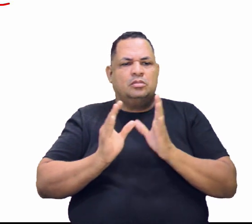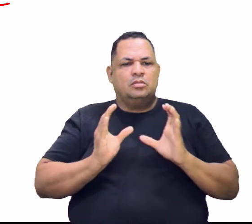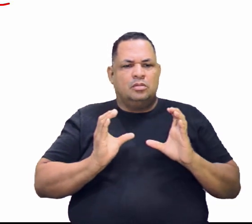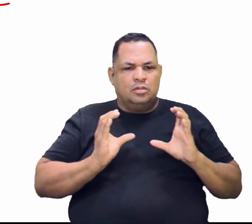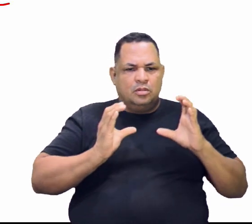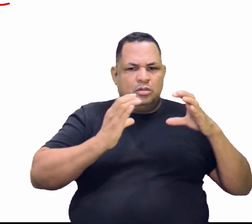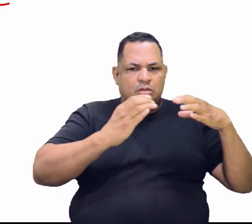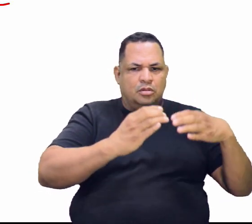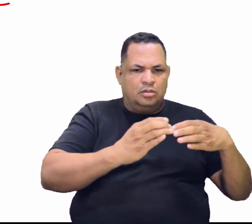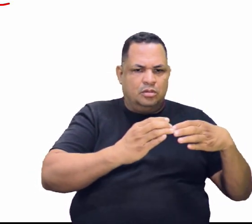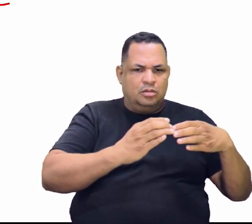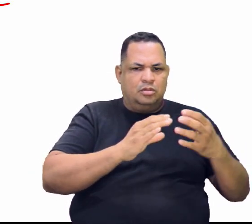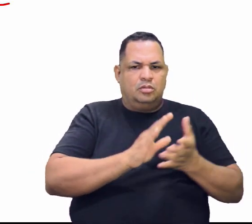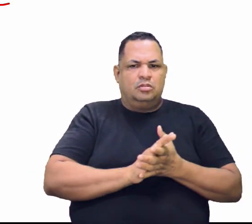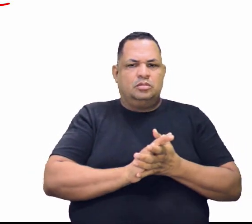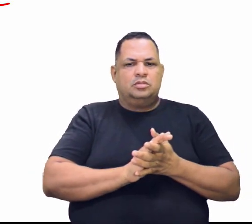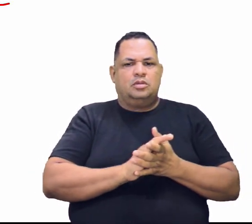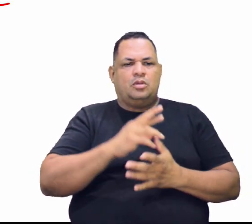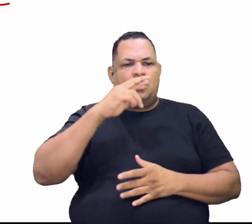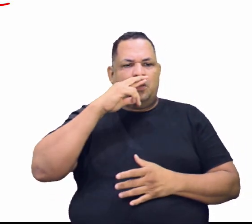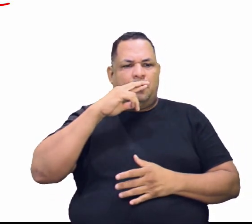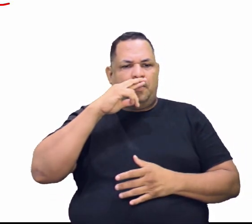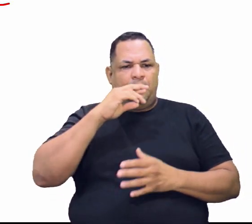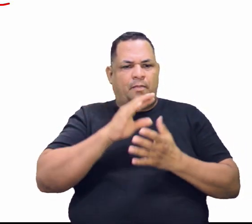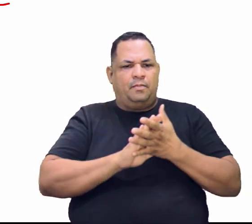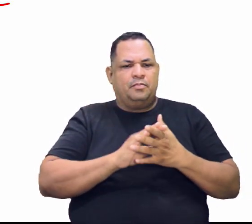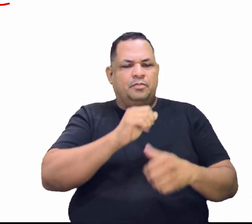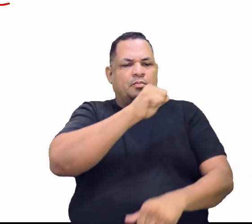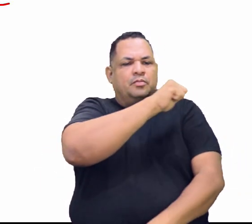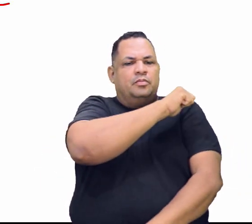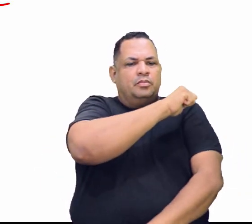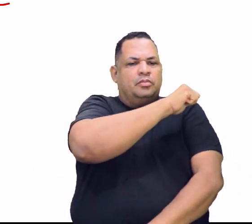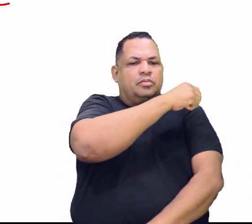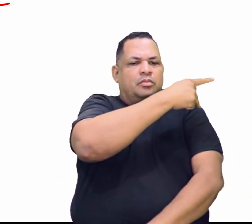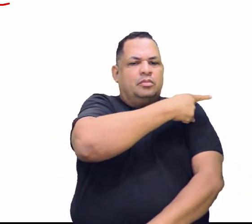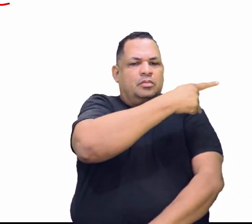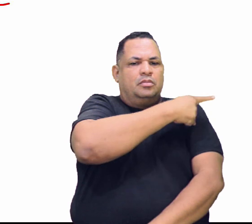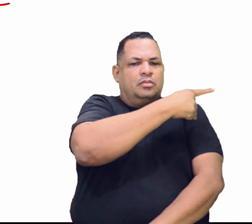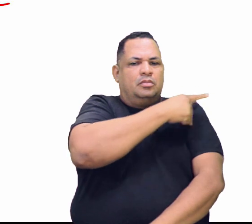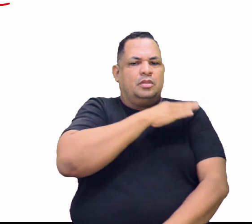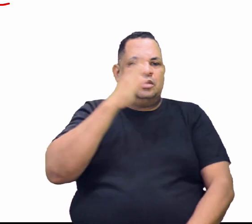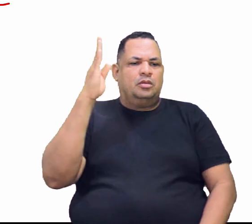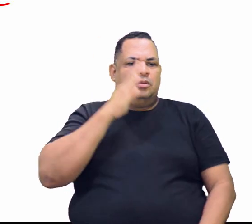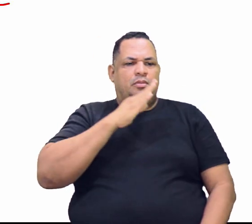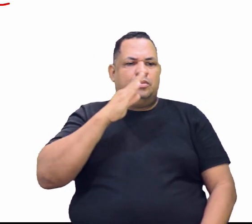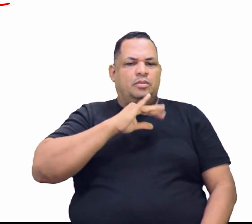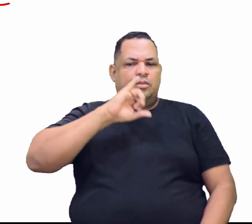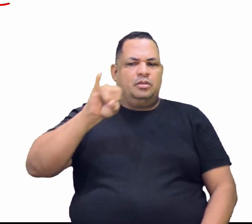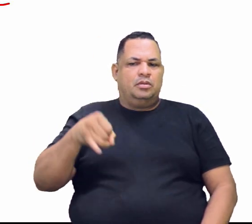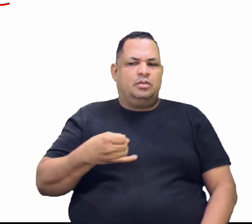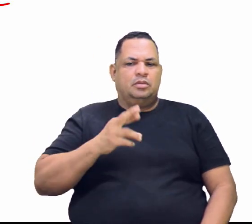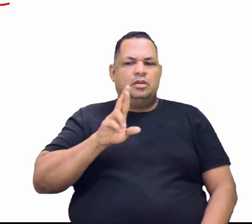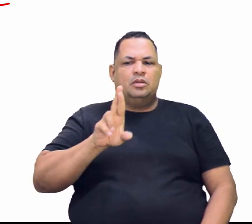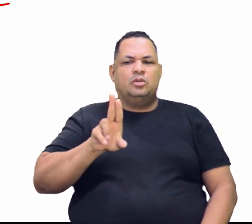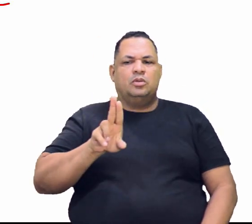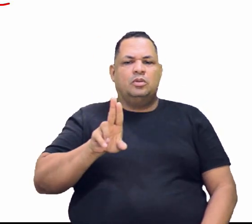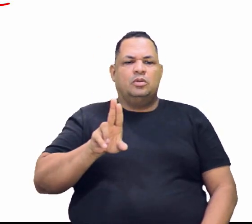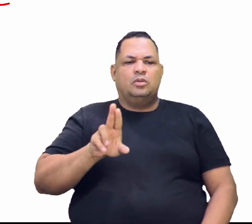boa saúde, ele iria atrasar a turma. Se ele contraísse a malária, pior